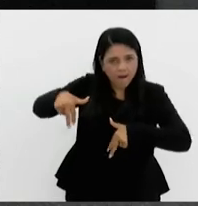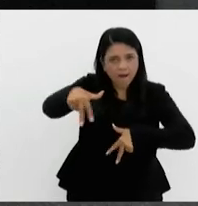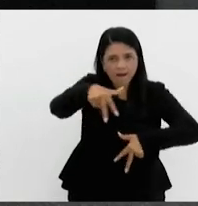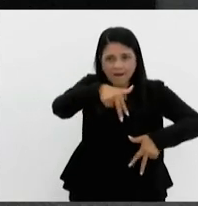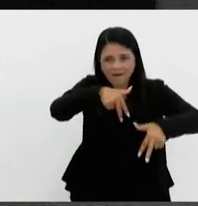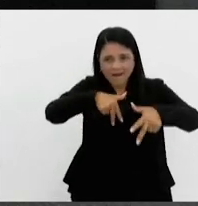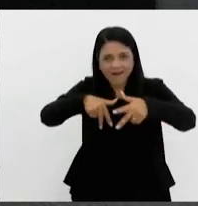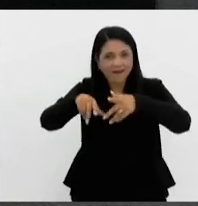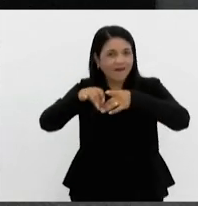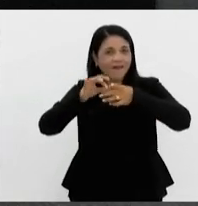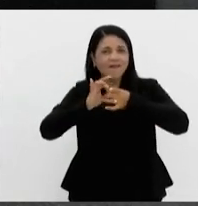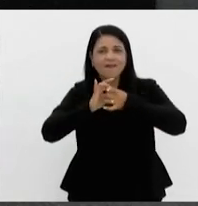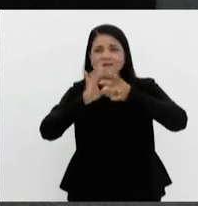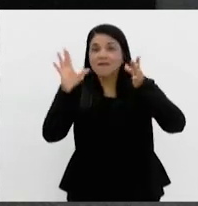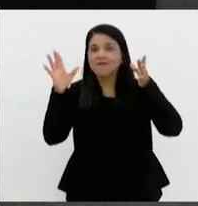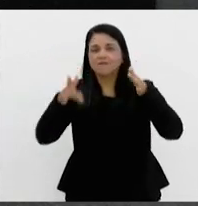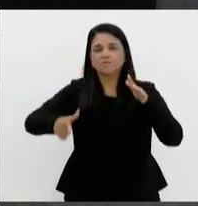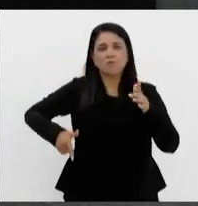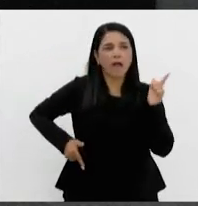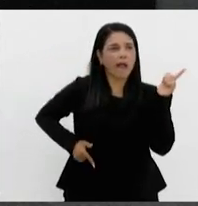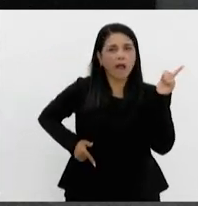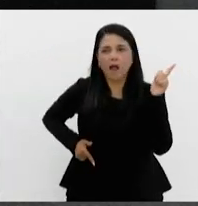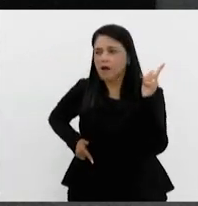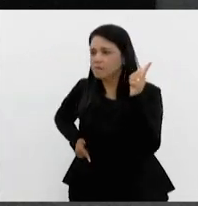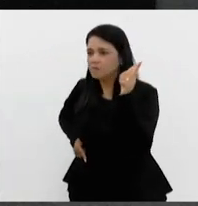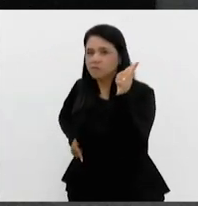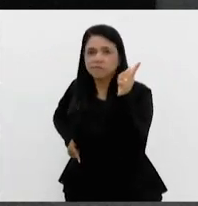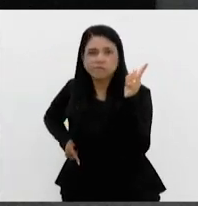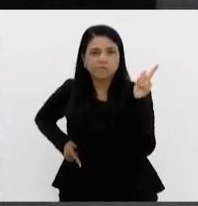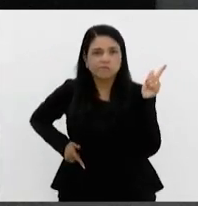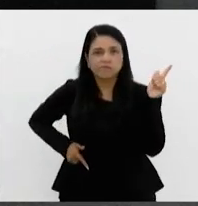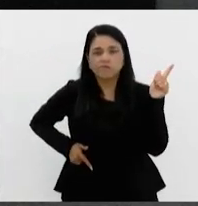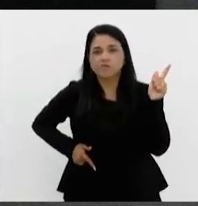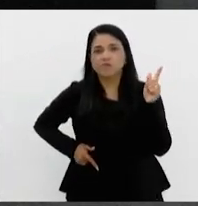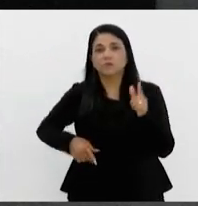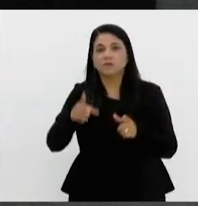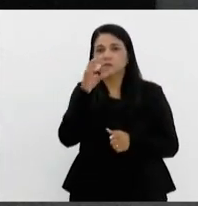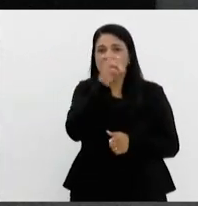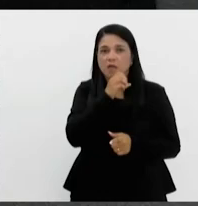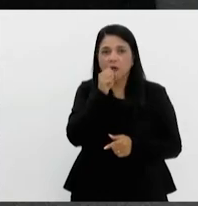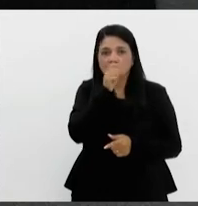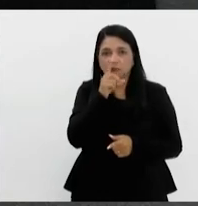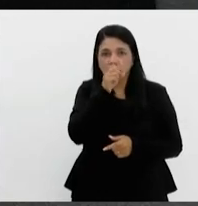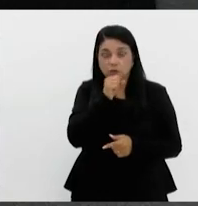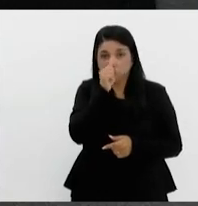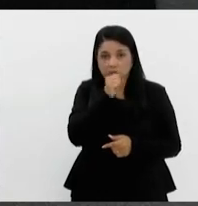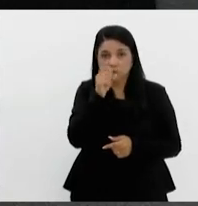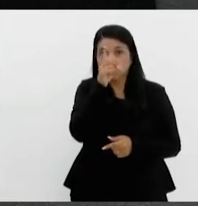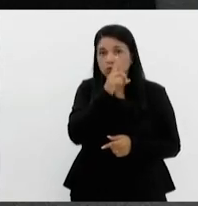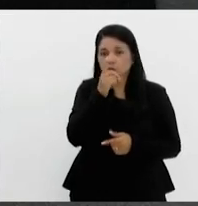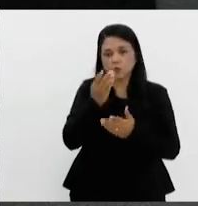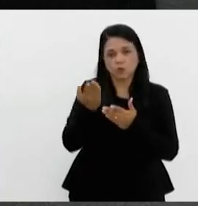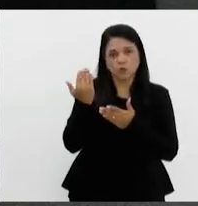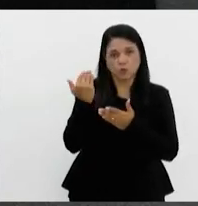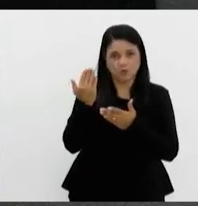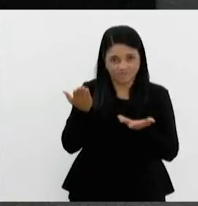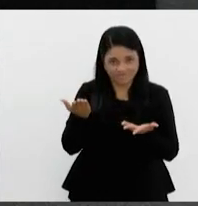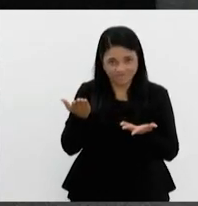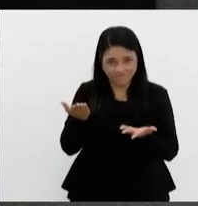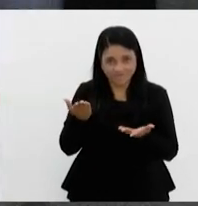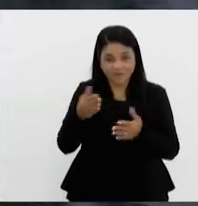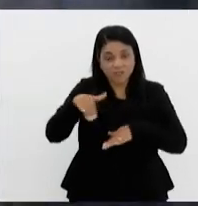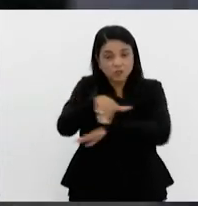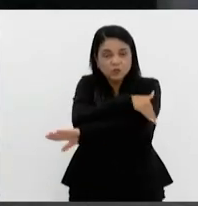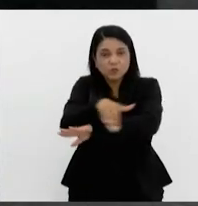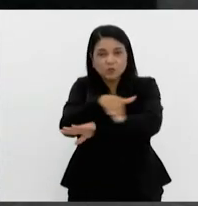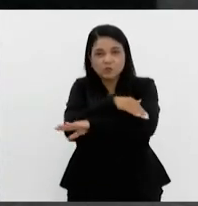forma livre, leve e solta no último final de semana nas ruas de Brás de Pina. Eu quero agradecer